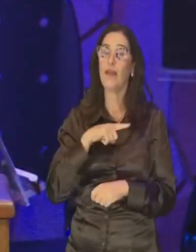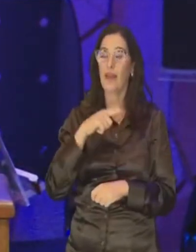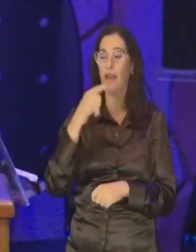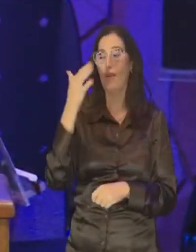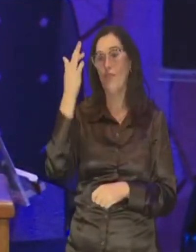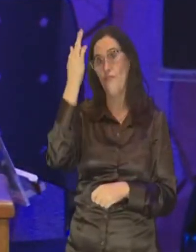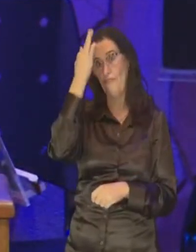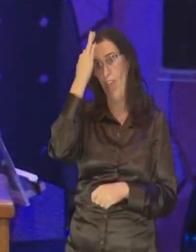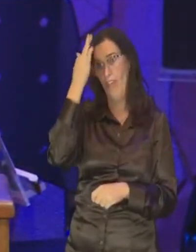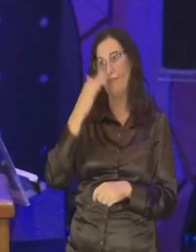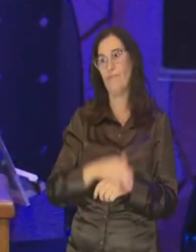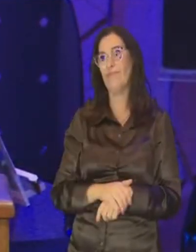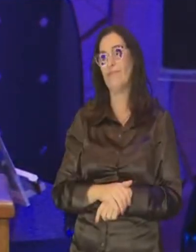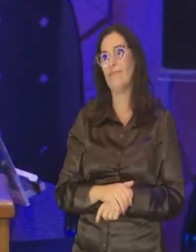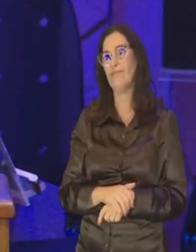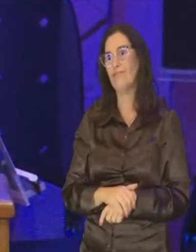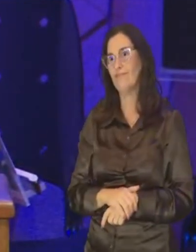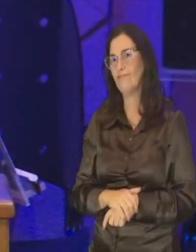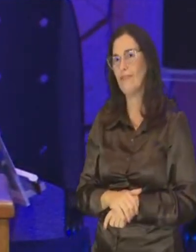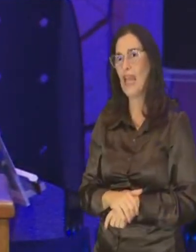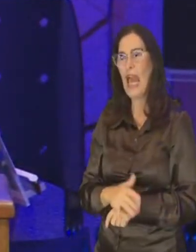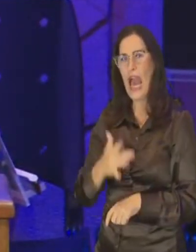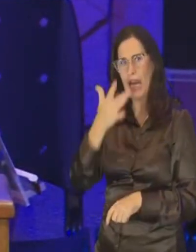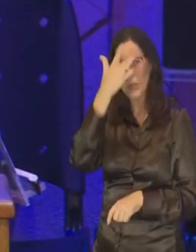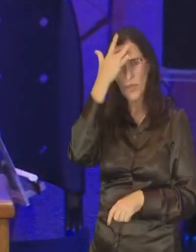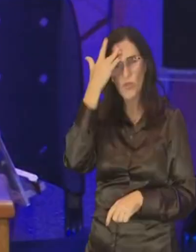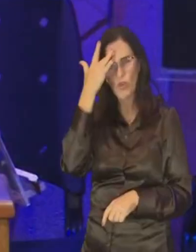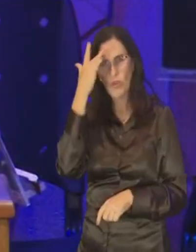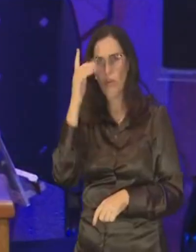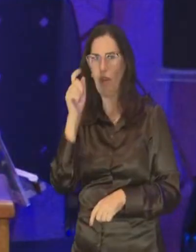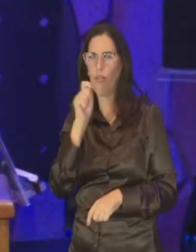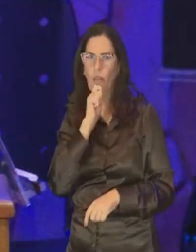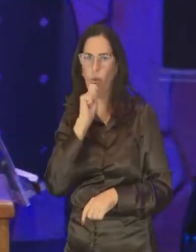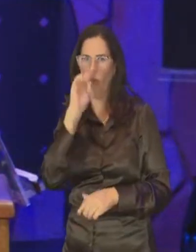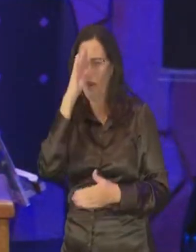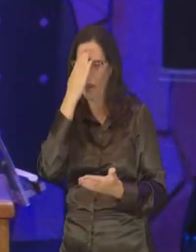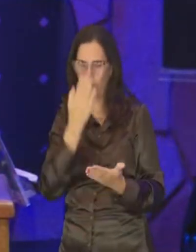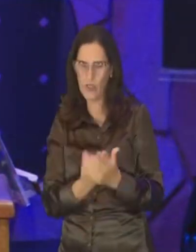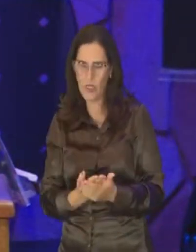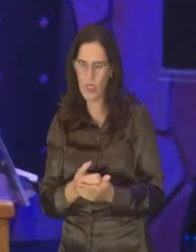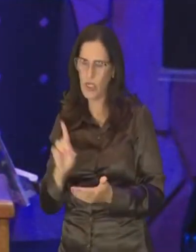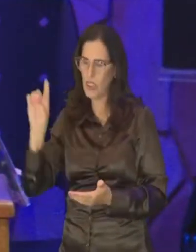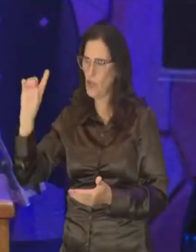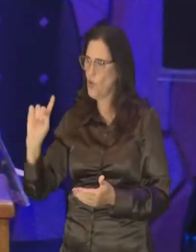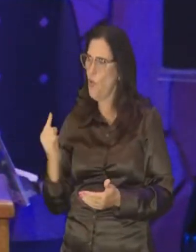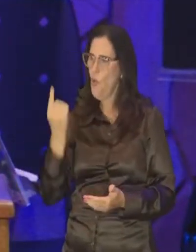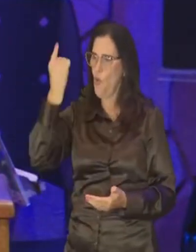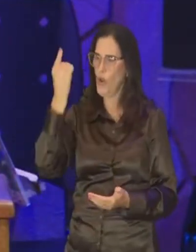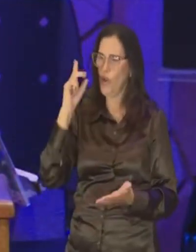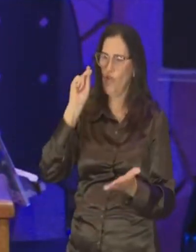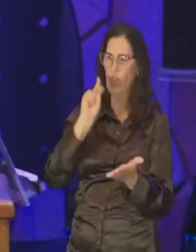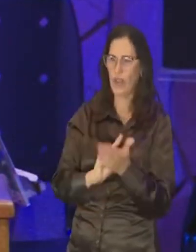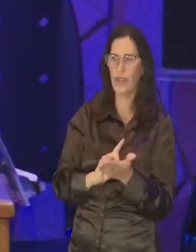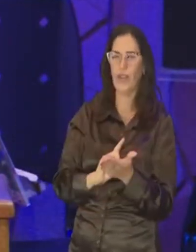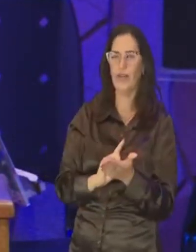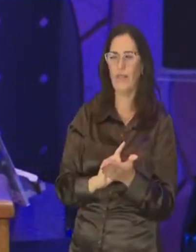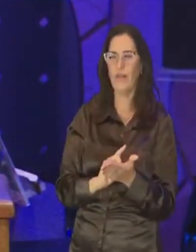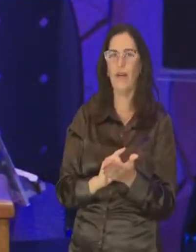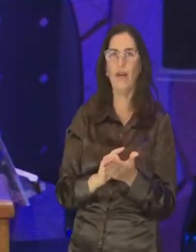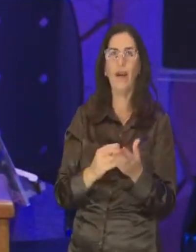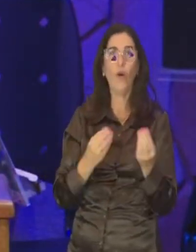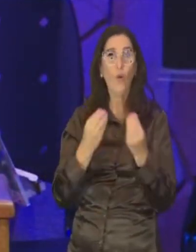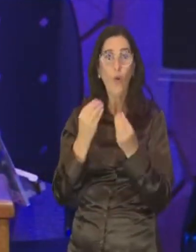As pessoas que não acreditam no Deus de Israel, no Deus único e verdadeiro, como